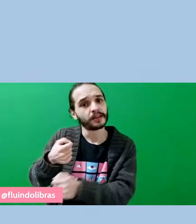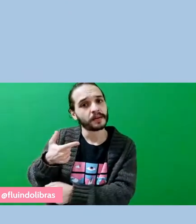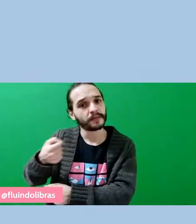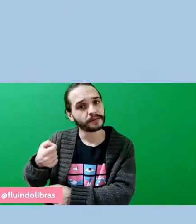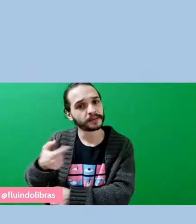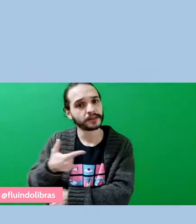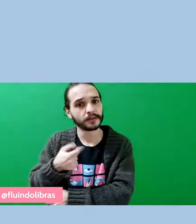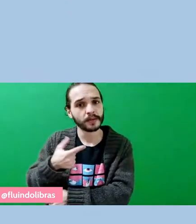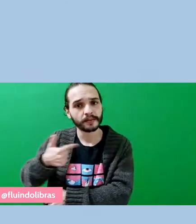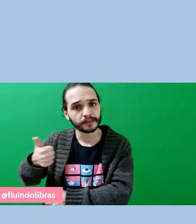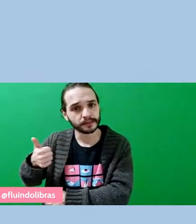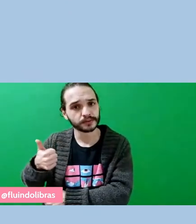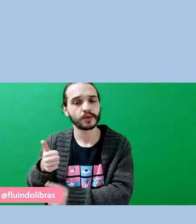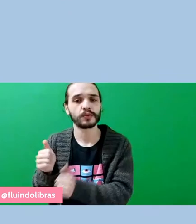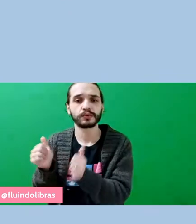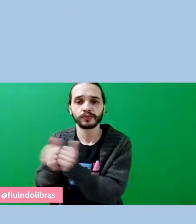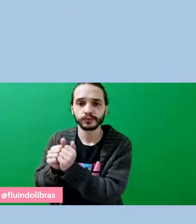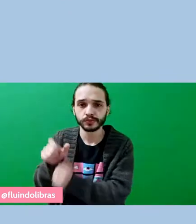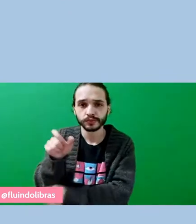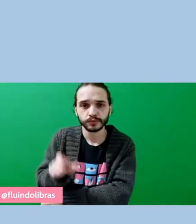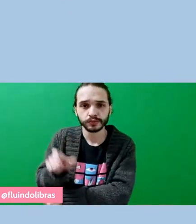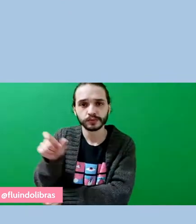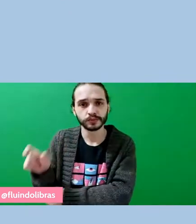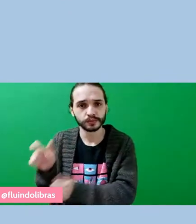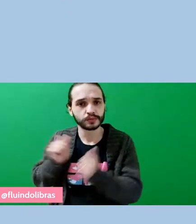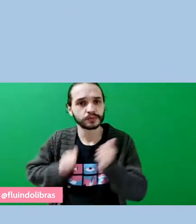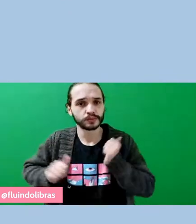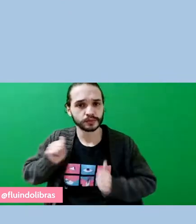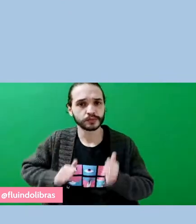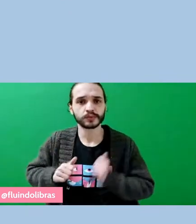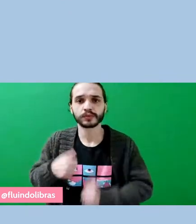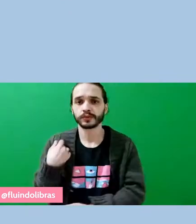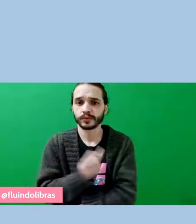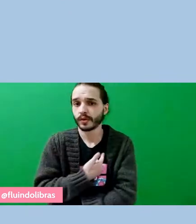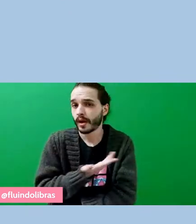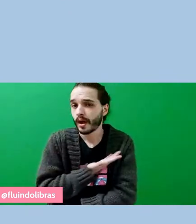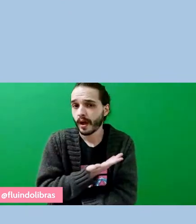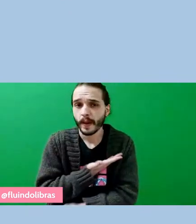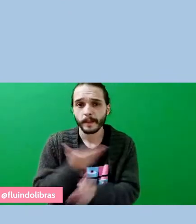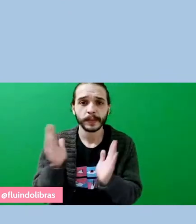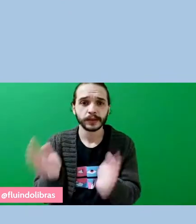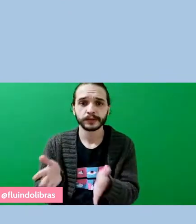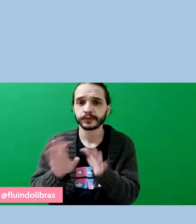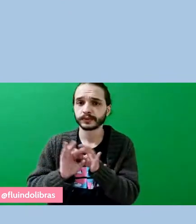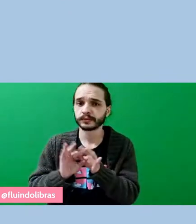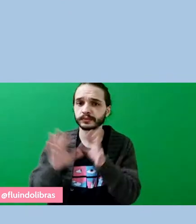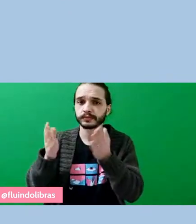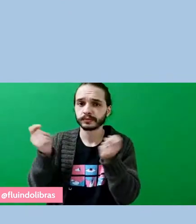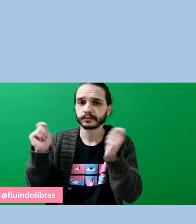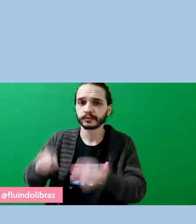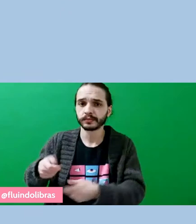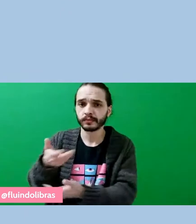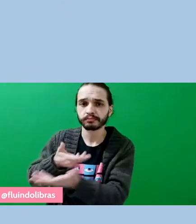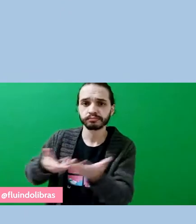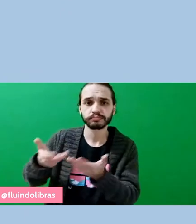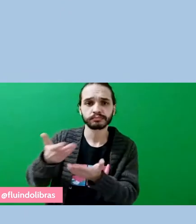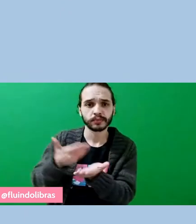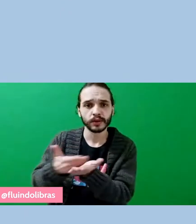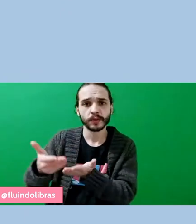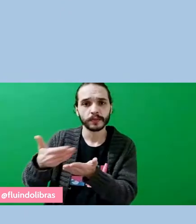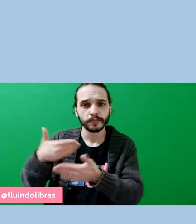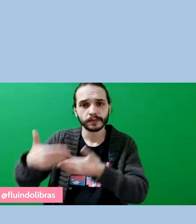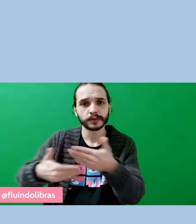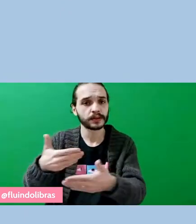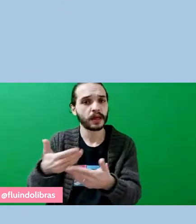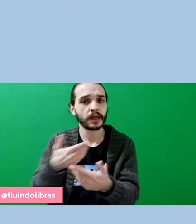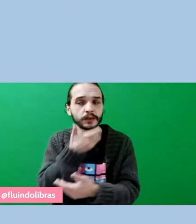com a Claudinha, porque a gente estava numa equipe praticamente de amigos, que a gente tinha espaço para entrar num processo com tanta dúvida, entende? Porque,